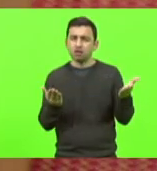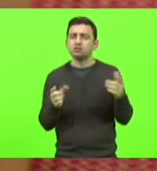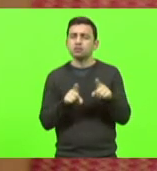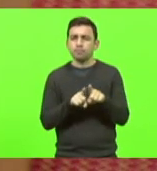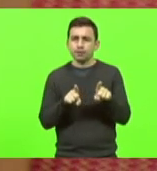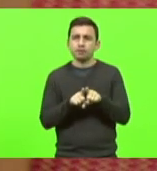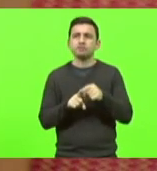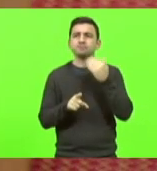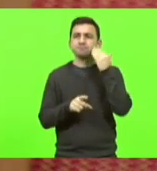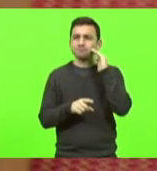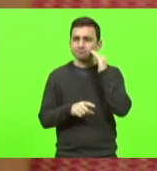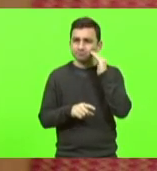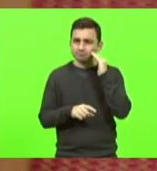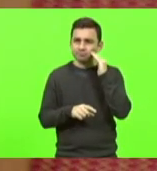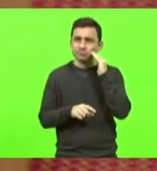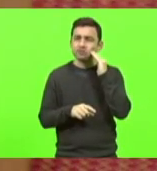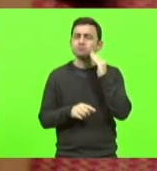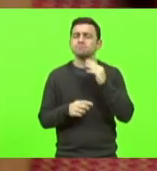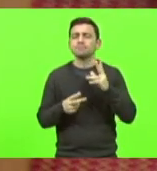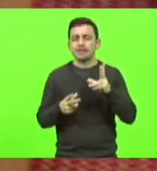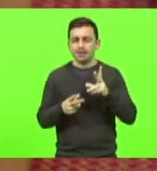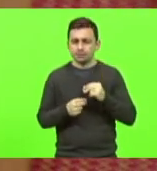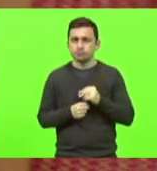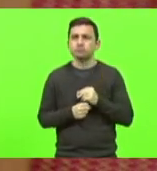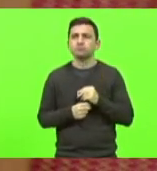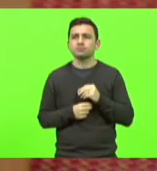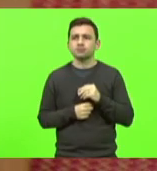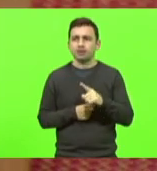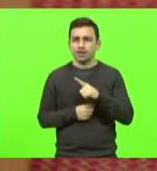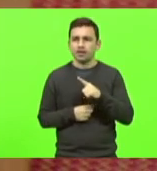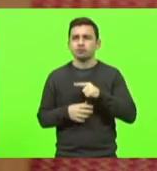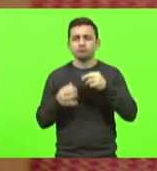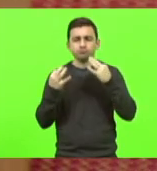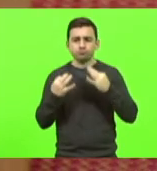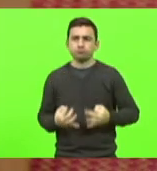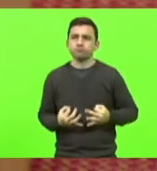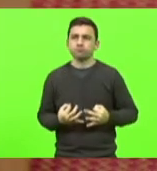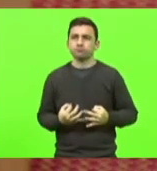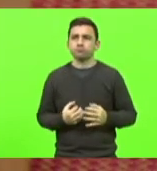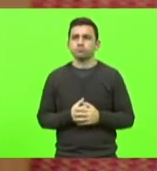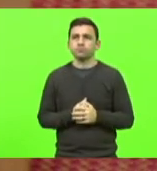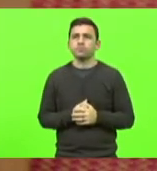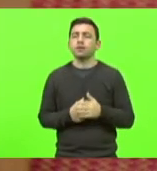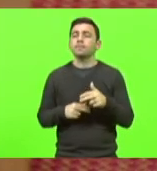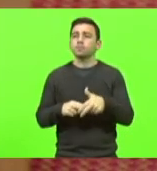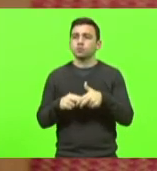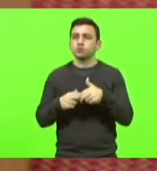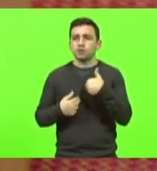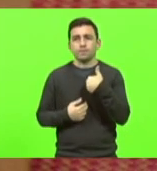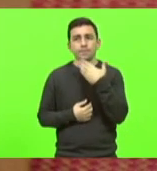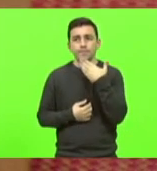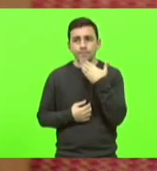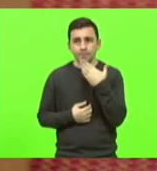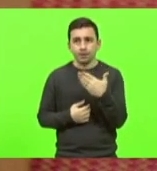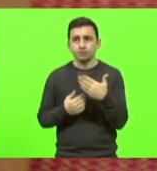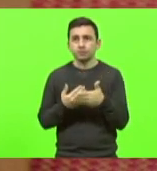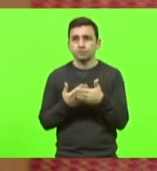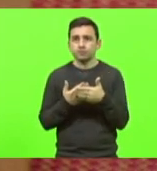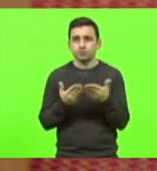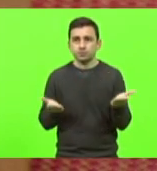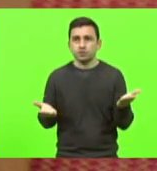entenderam que era meritório e que era justo por isso eu peço o coração